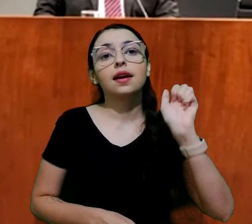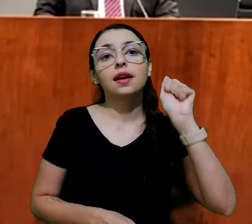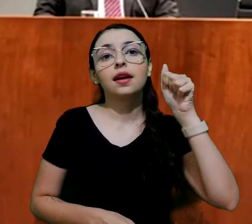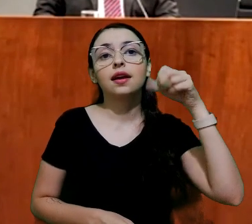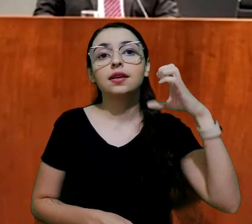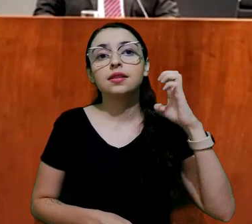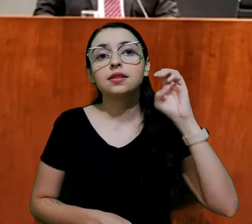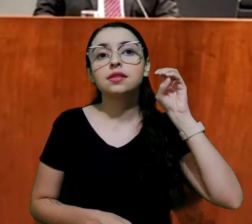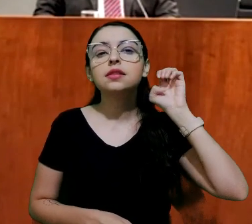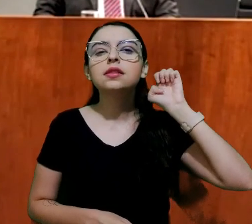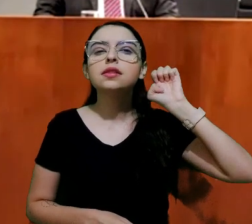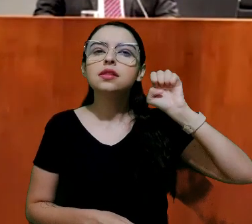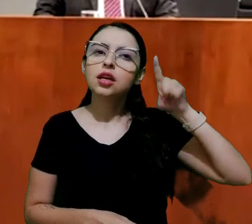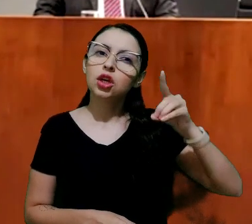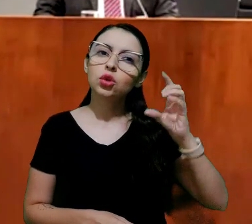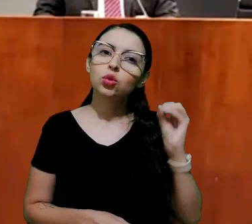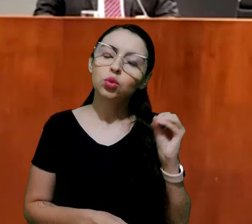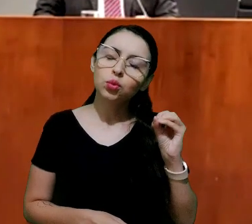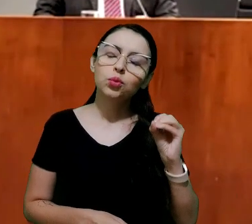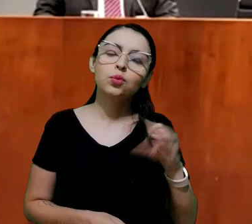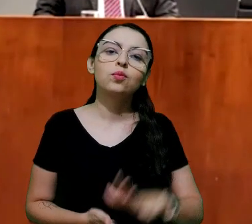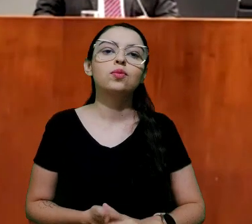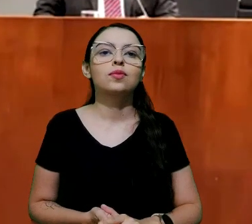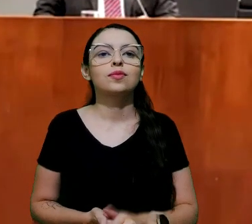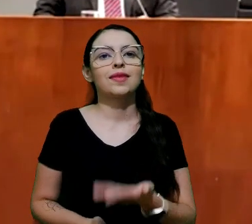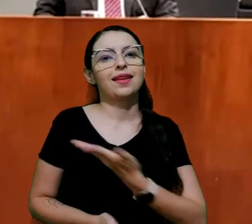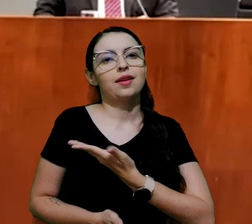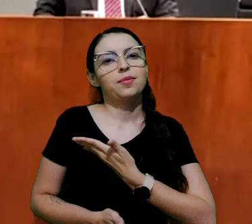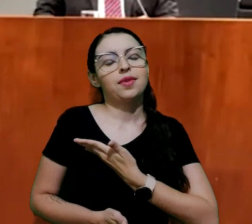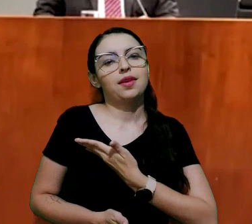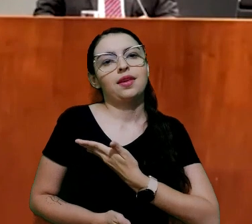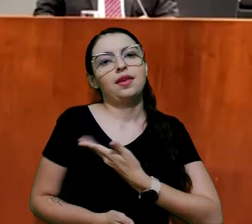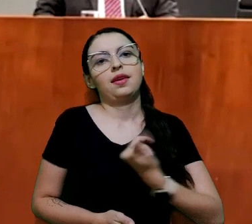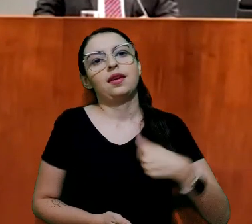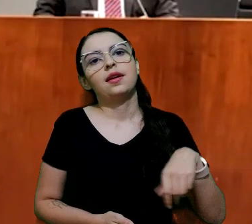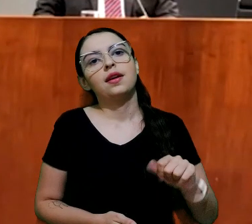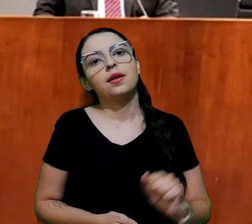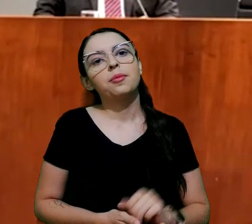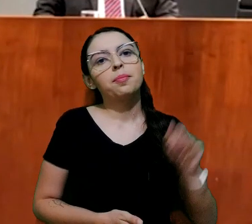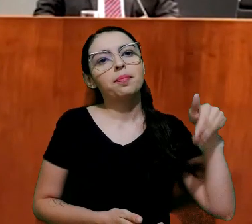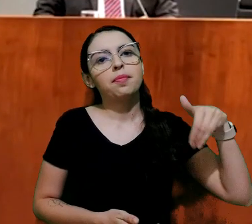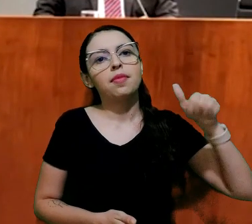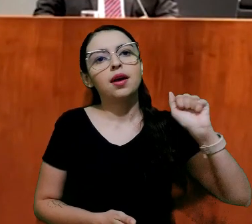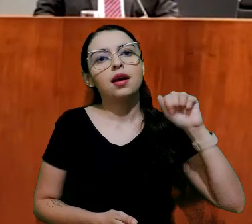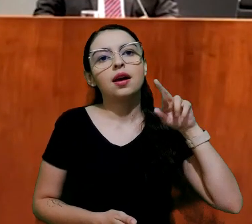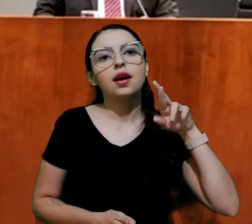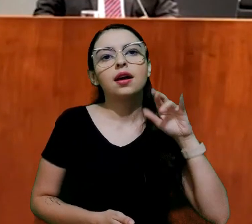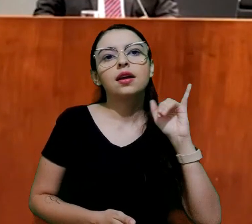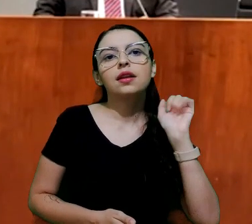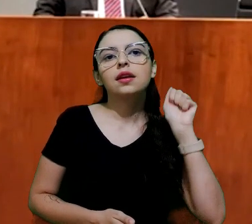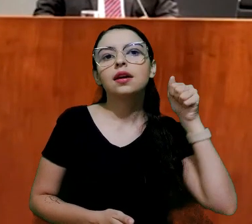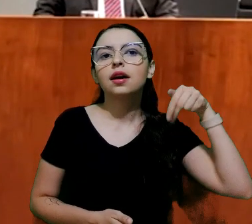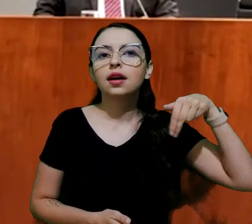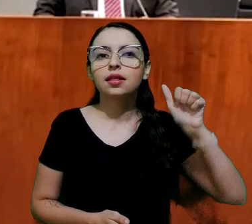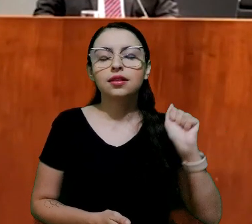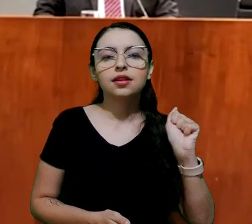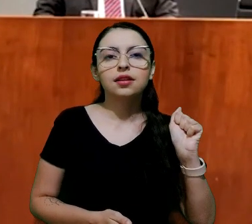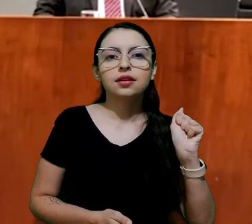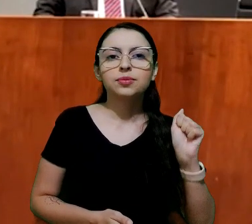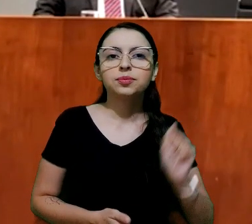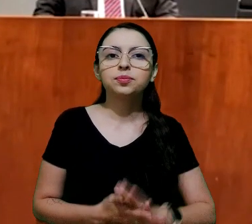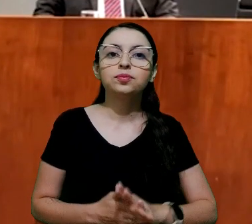Diniz, tão querida, professora titular da PUC de São Paulo, casa acadêmica da professora Maria, minha e